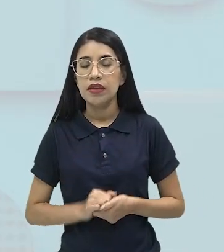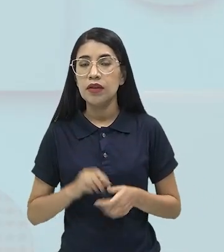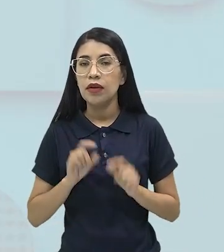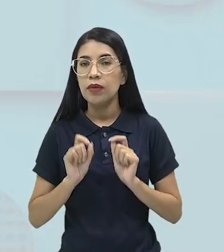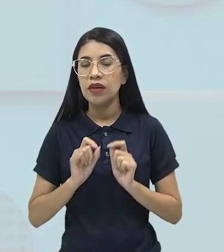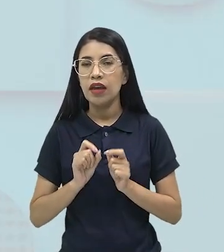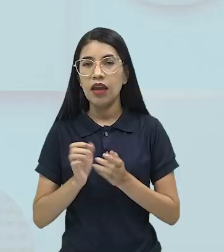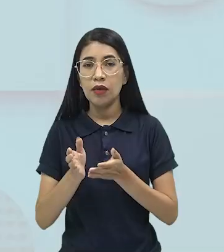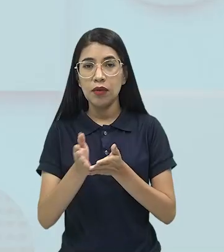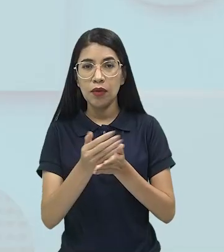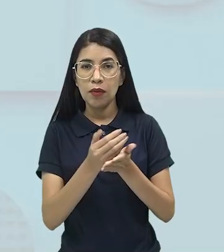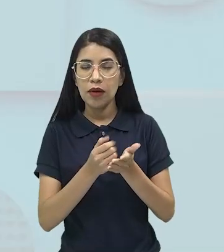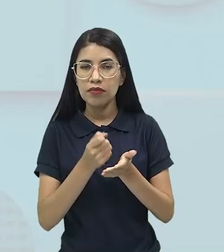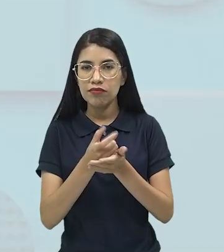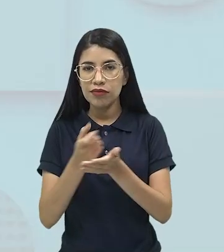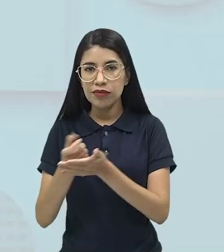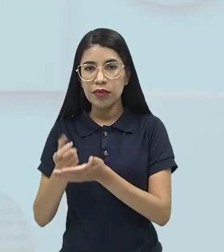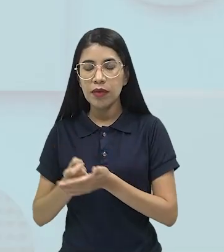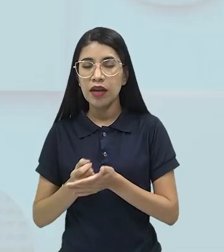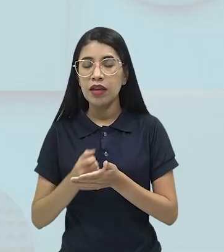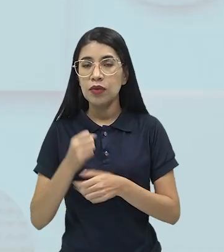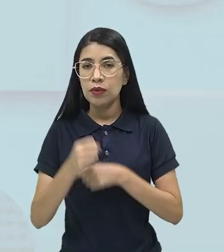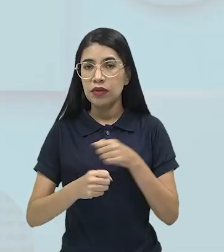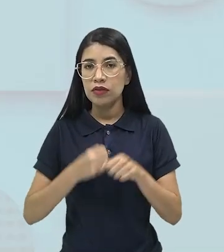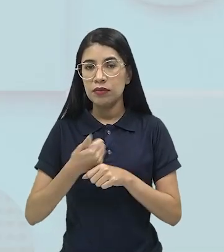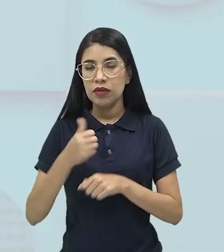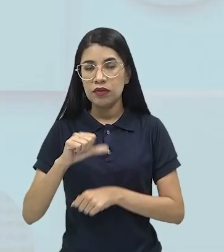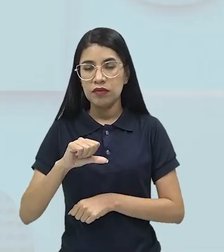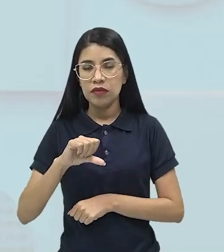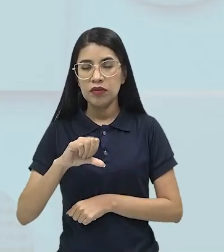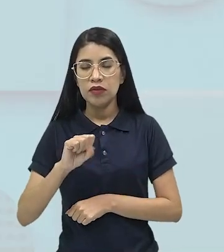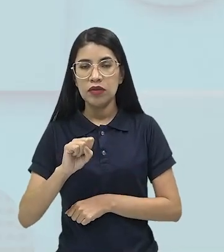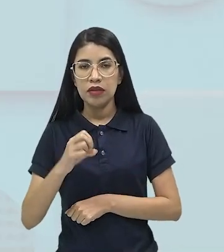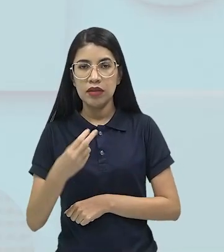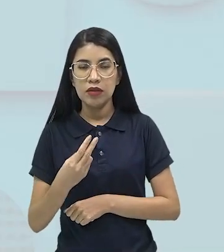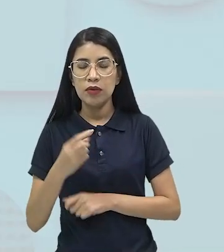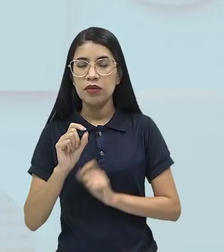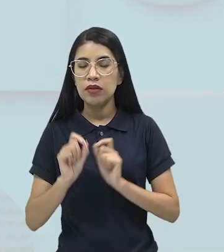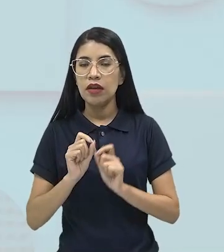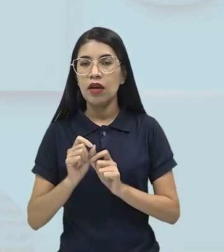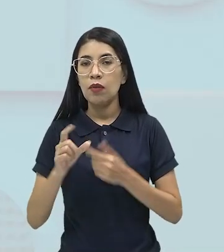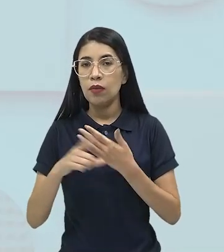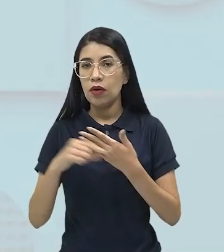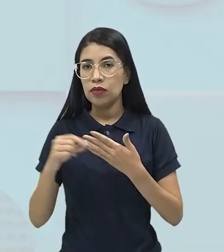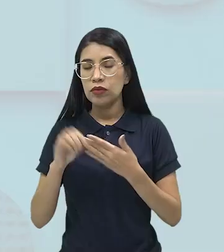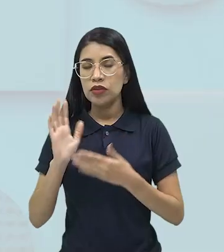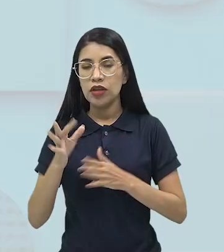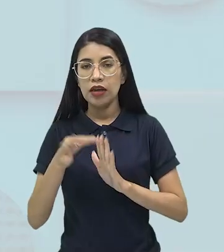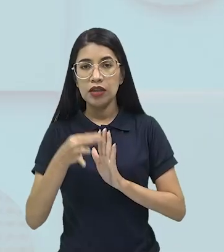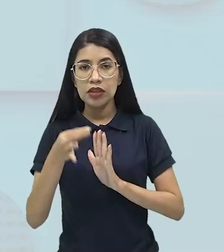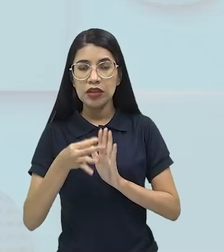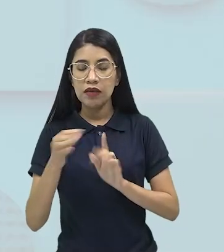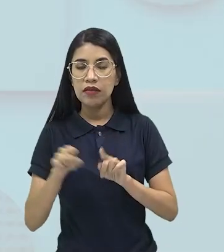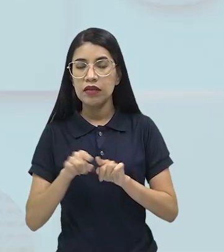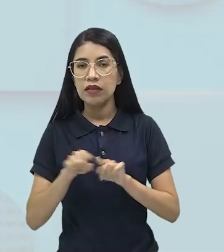que, em 1882, a gente vai observar que o autor já fazia uma crítica a respeito disso. Ele já tinha esse